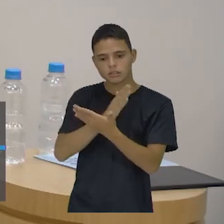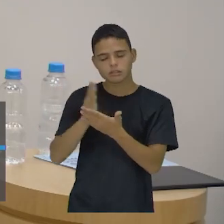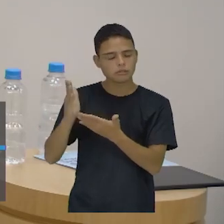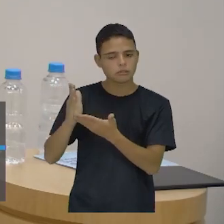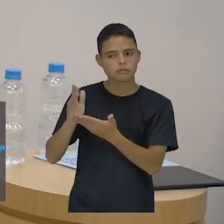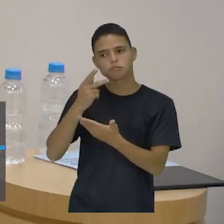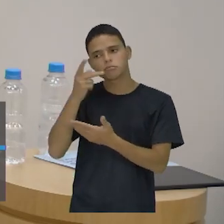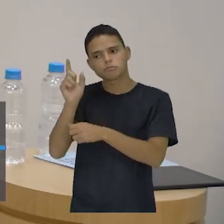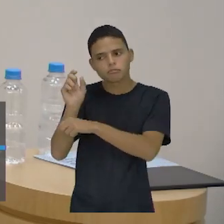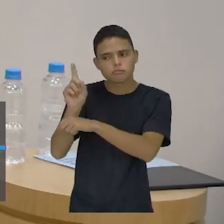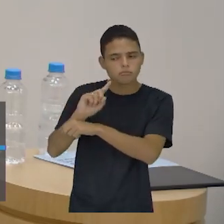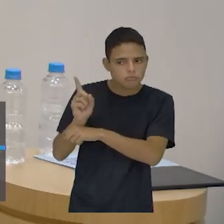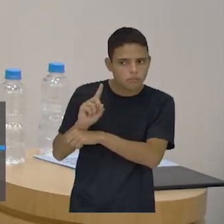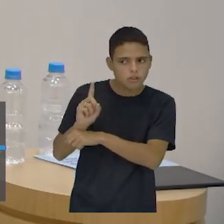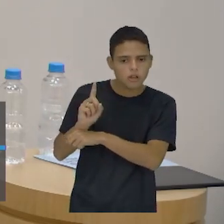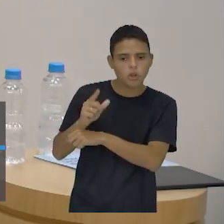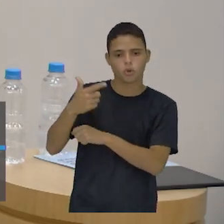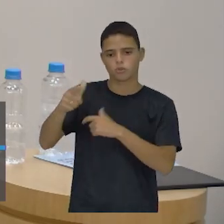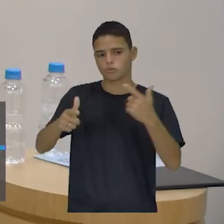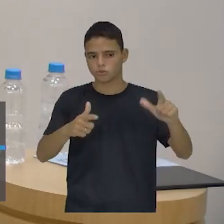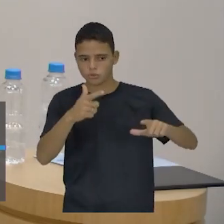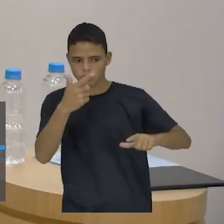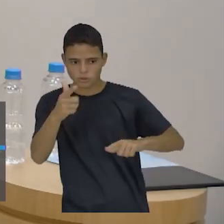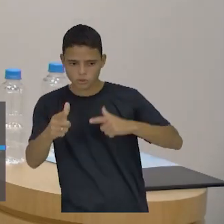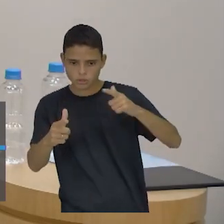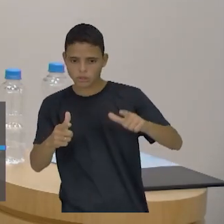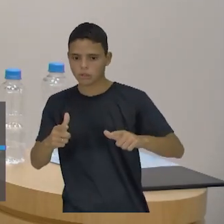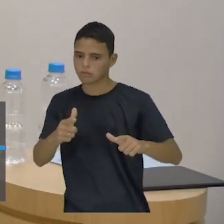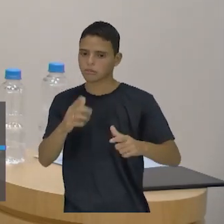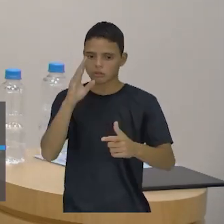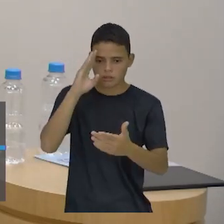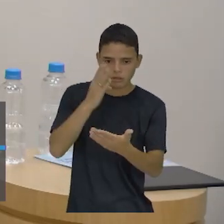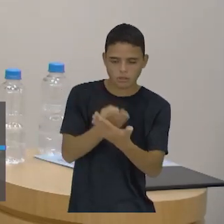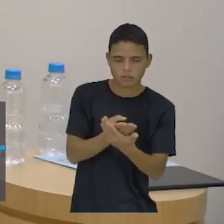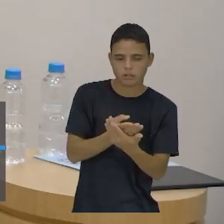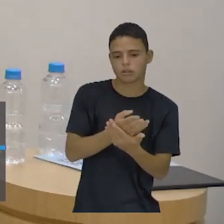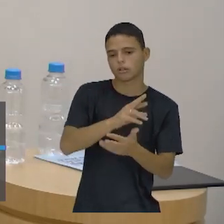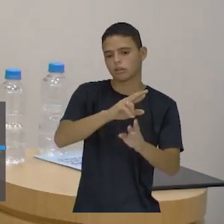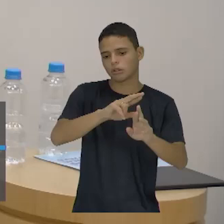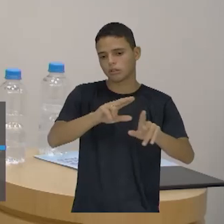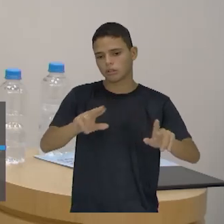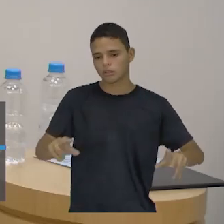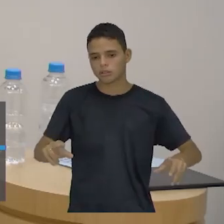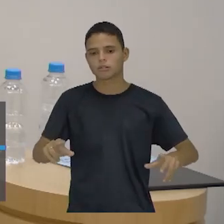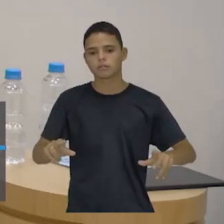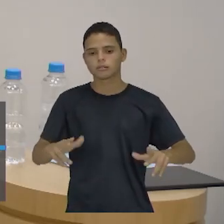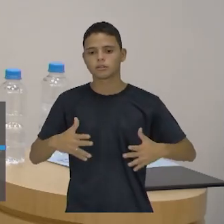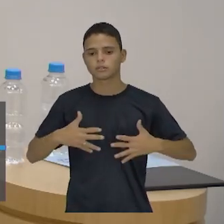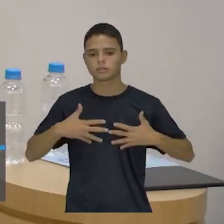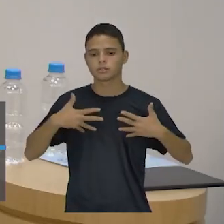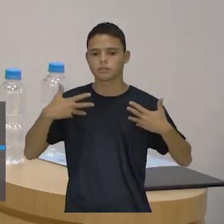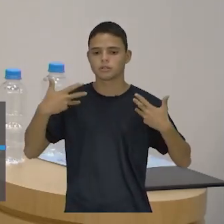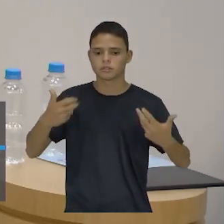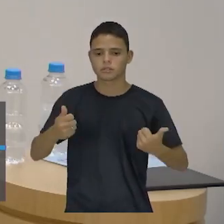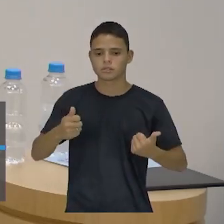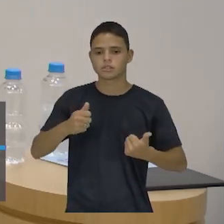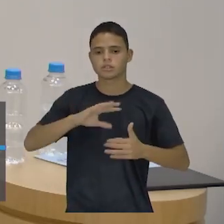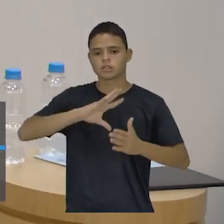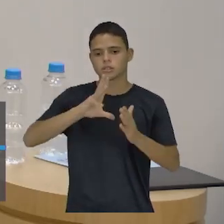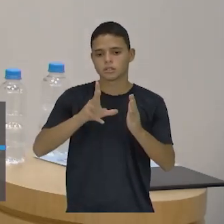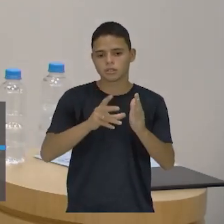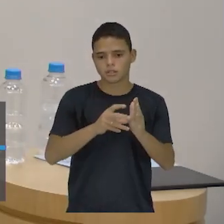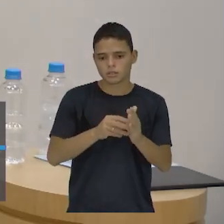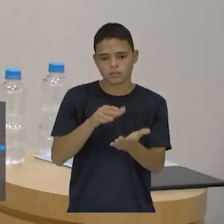acreditariam, outros dizem que sim, que causaria muito pânico uma notícia como essa, e todos elogiando muito o podcast da